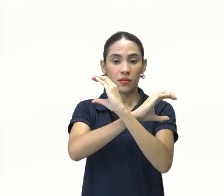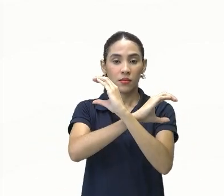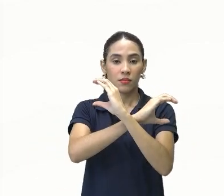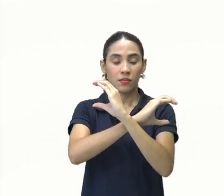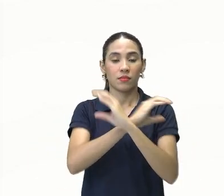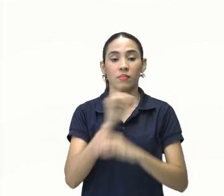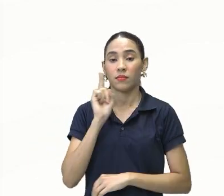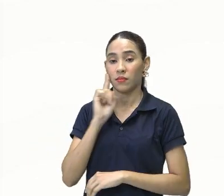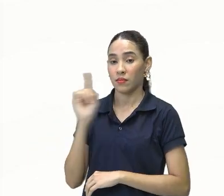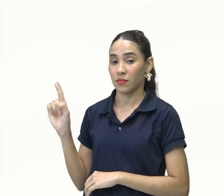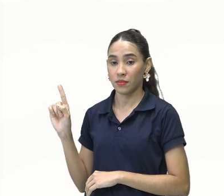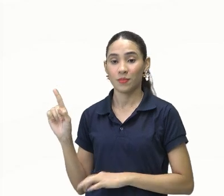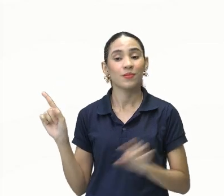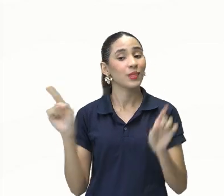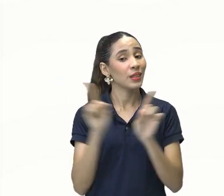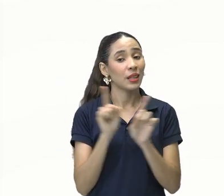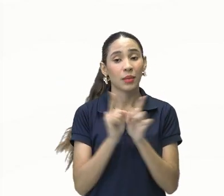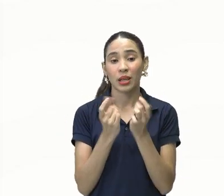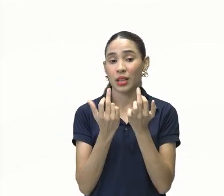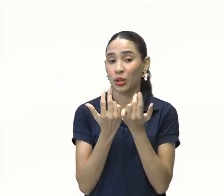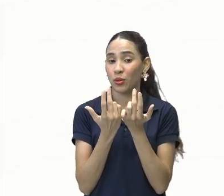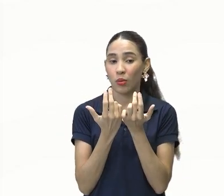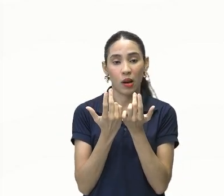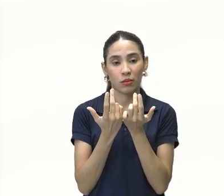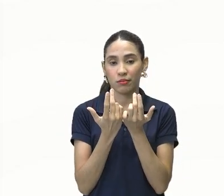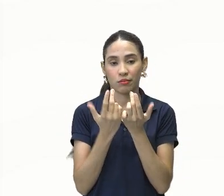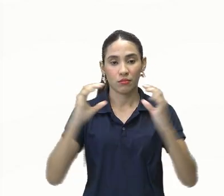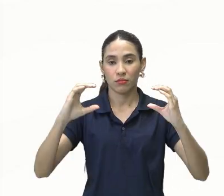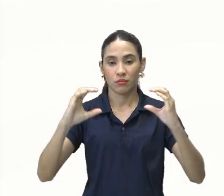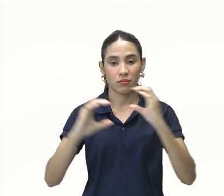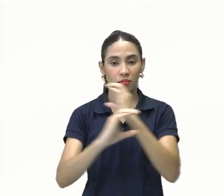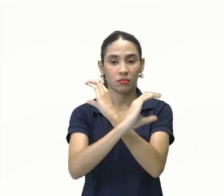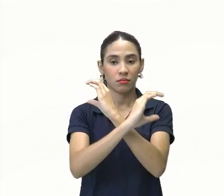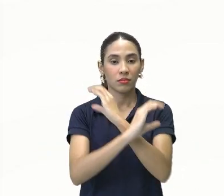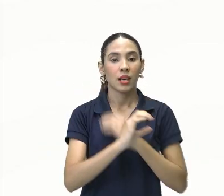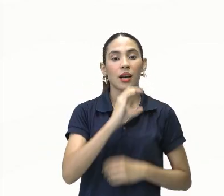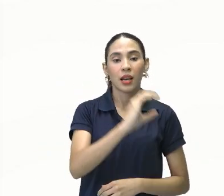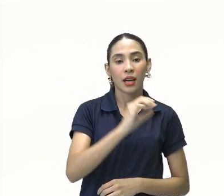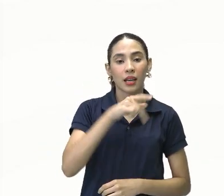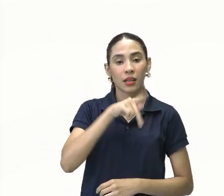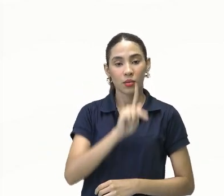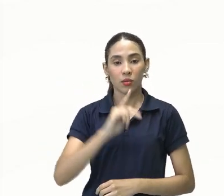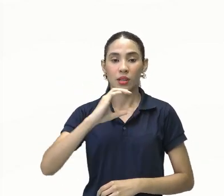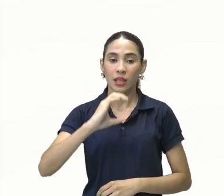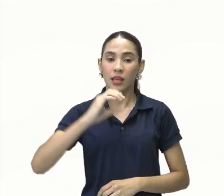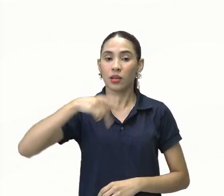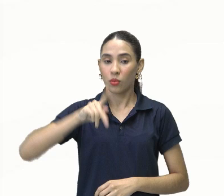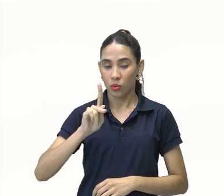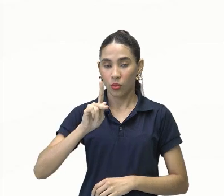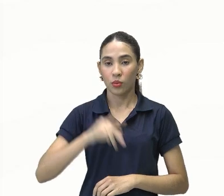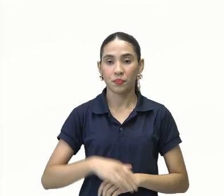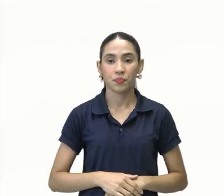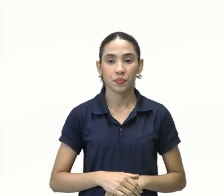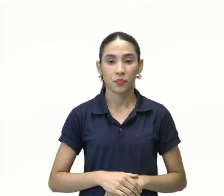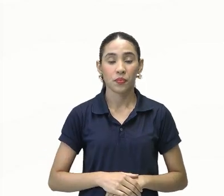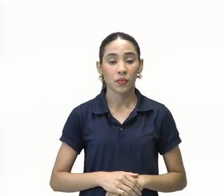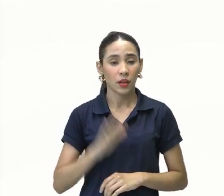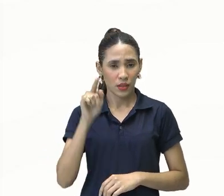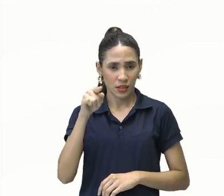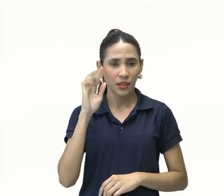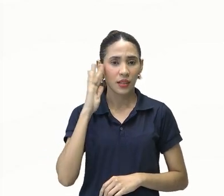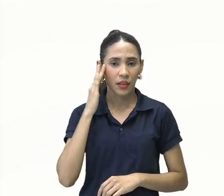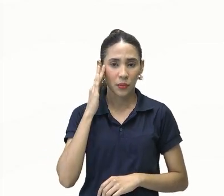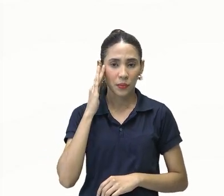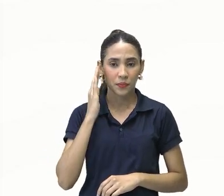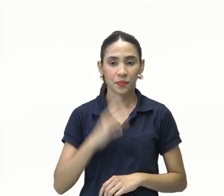caras. Eu também vou continuar tendo cara, coroa, cara, coroa. Entenderam,